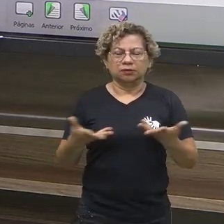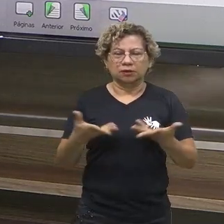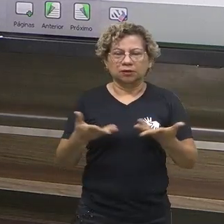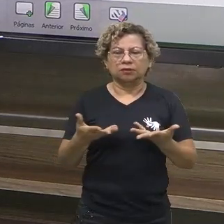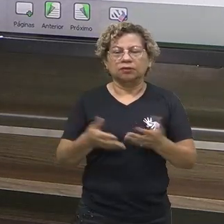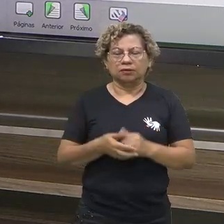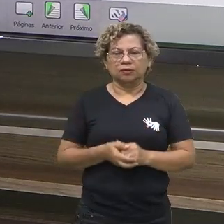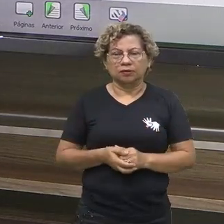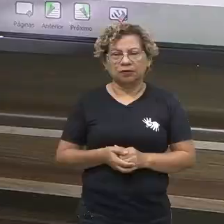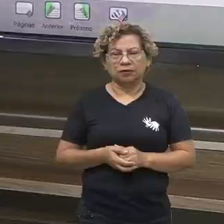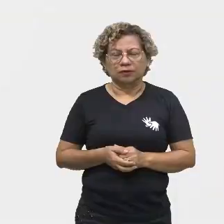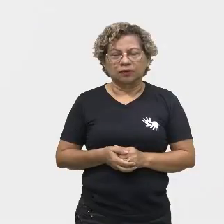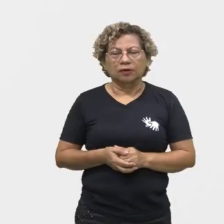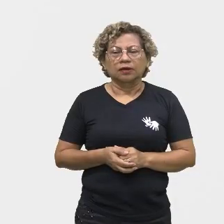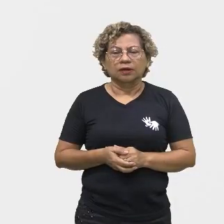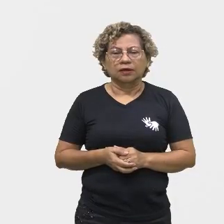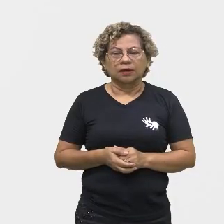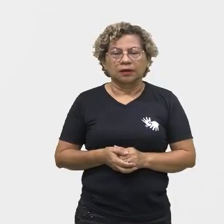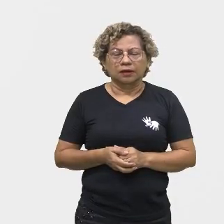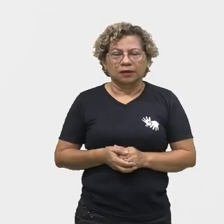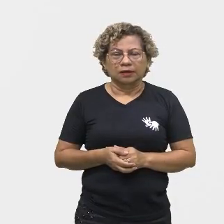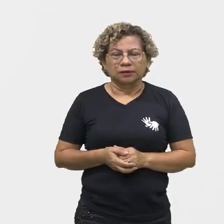comentário dessa resposta. Olha só.